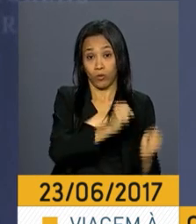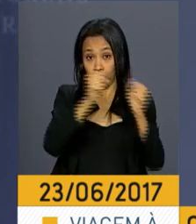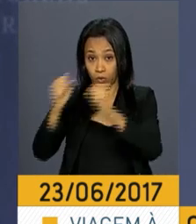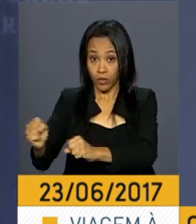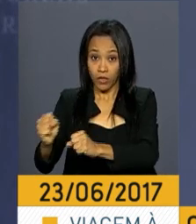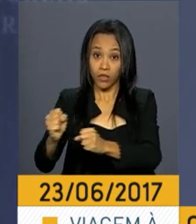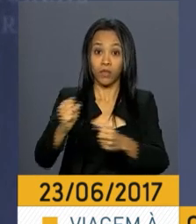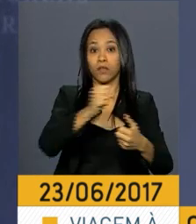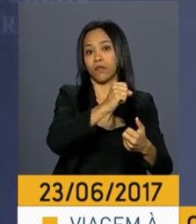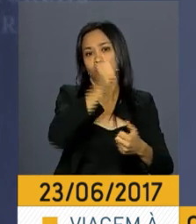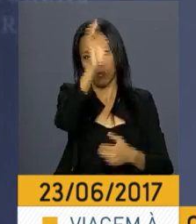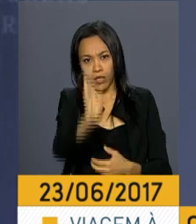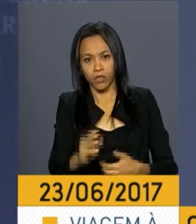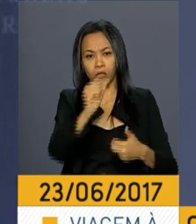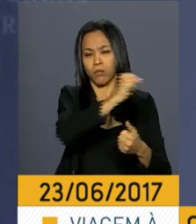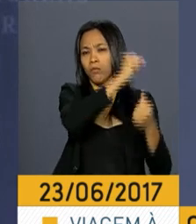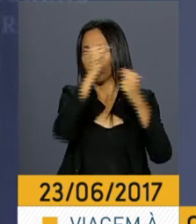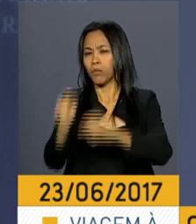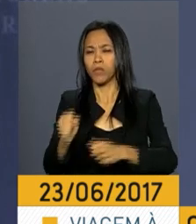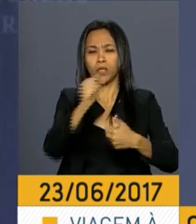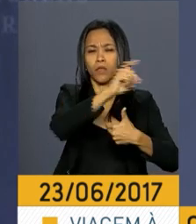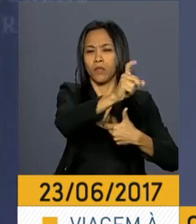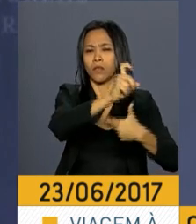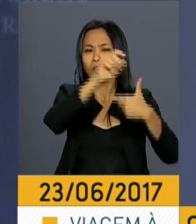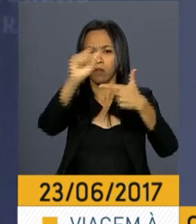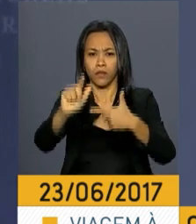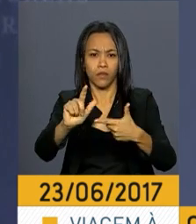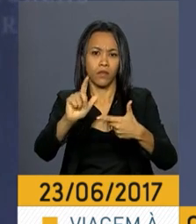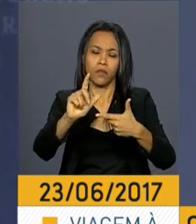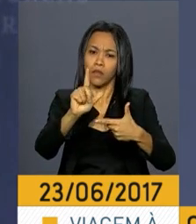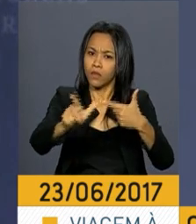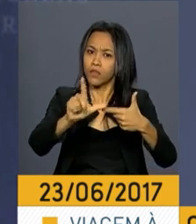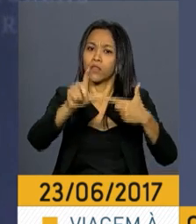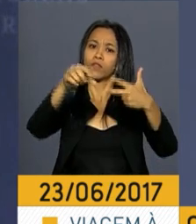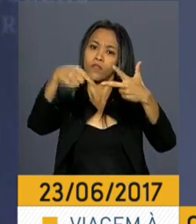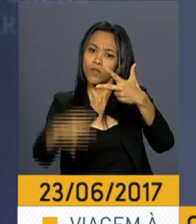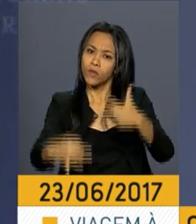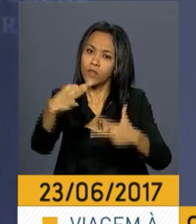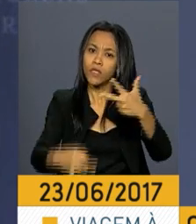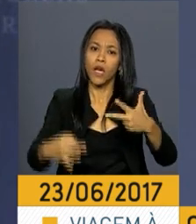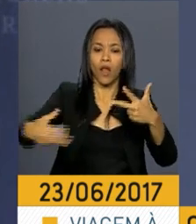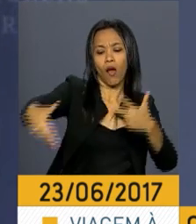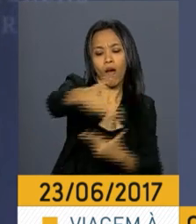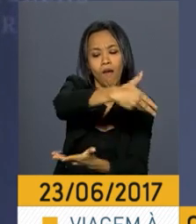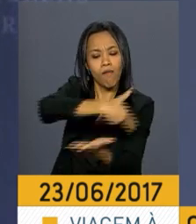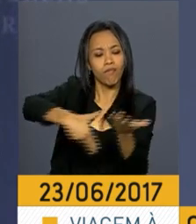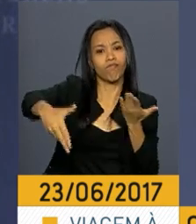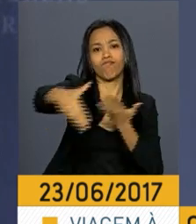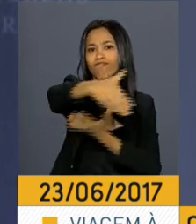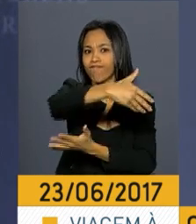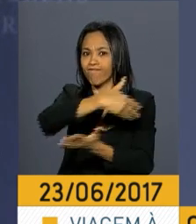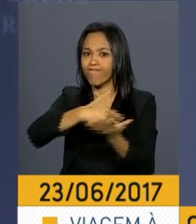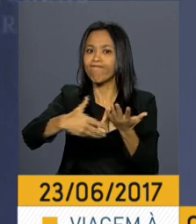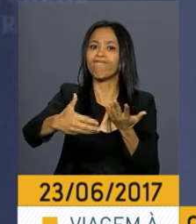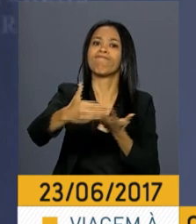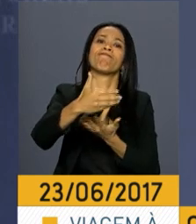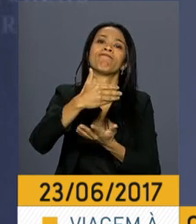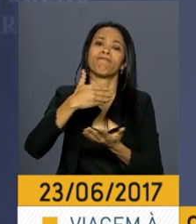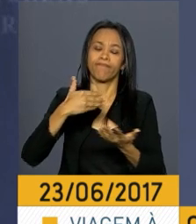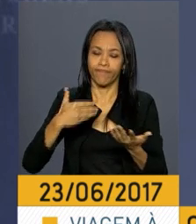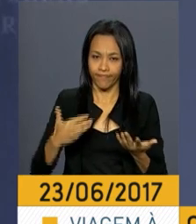regularidade extraordinária, legislativo, executivo, o judiciário, com uma liberdade, volto a